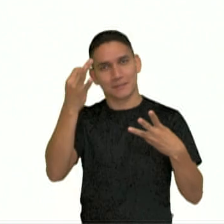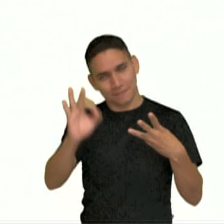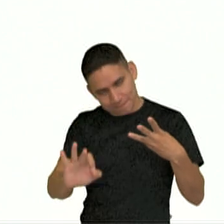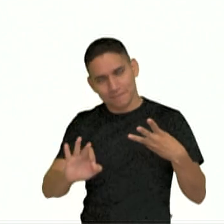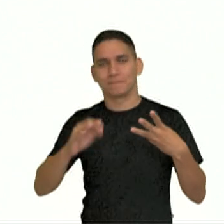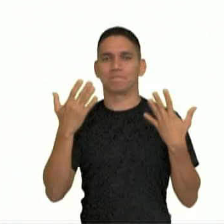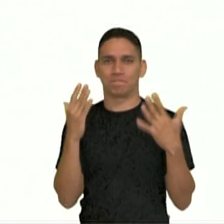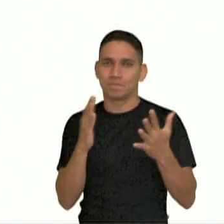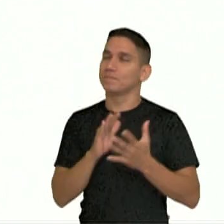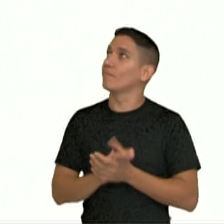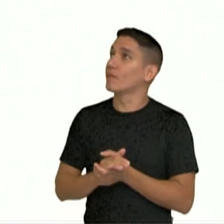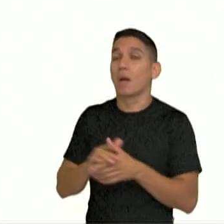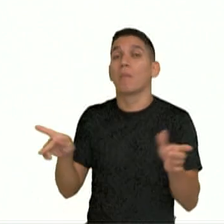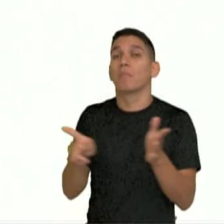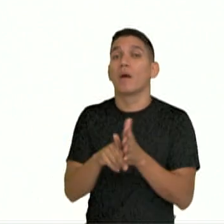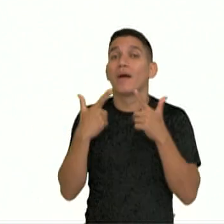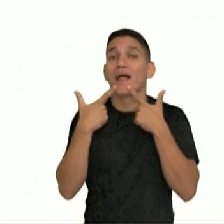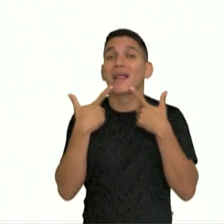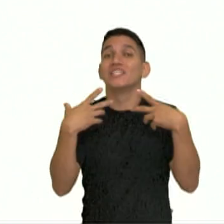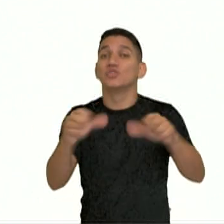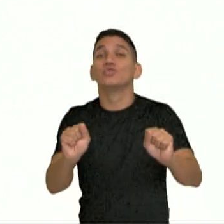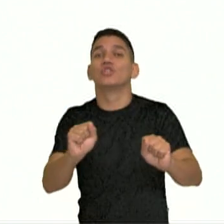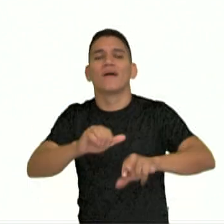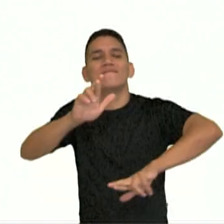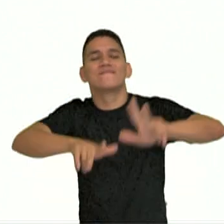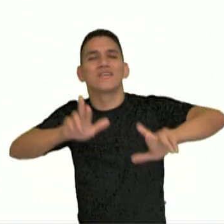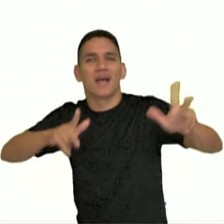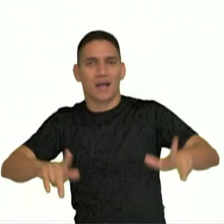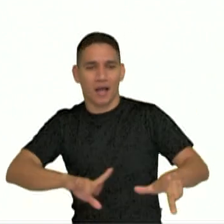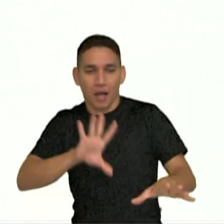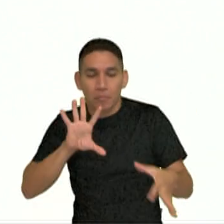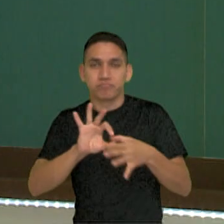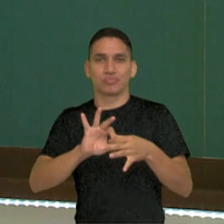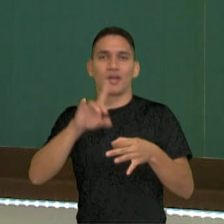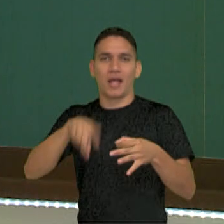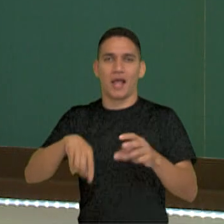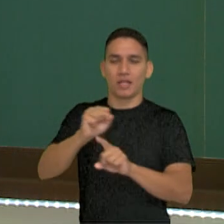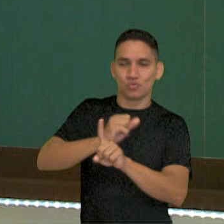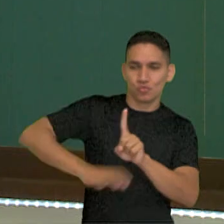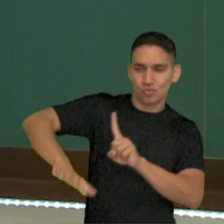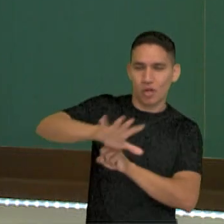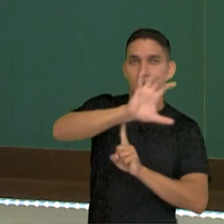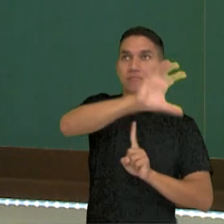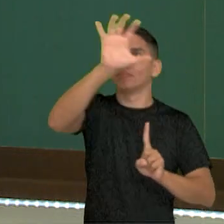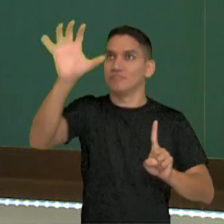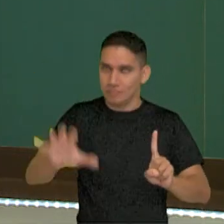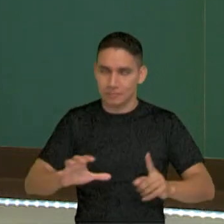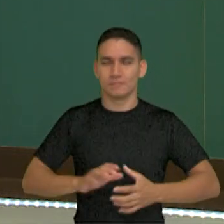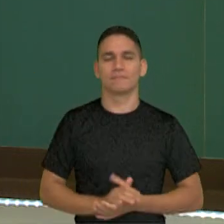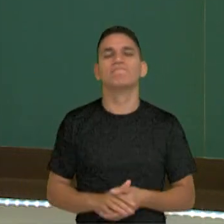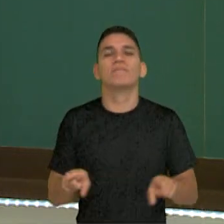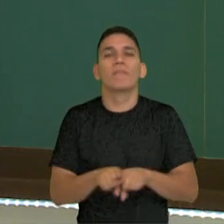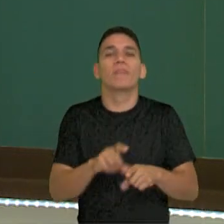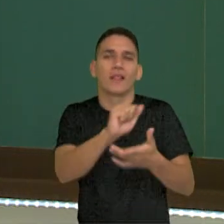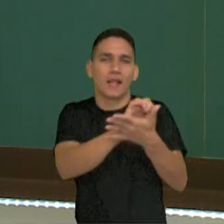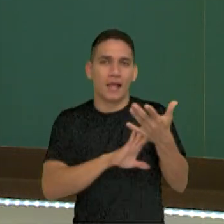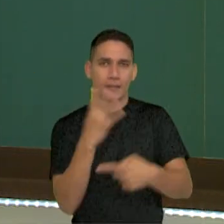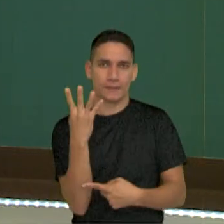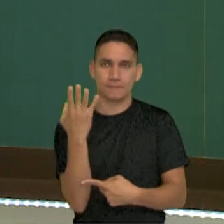que a variação linguística identificada social e regional, ok? E atividade